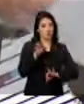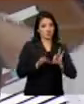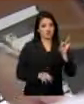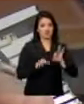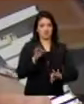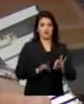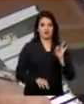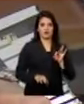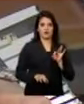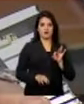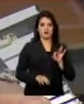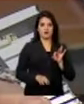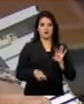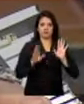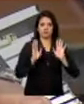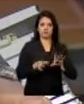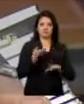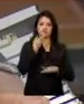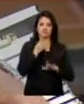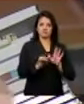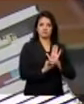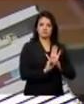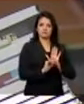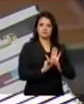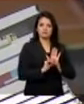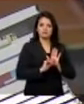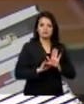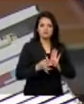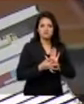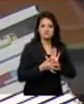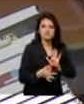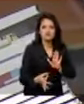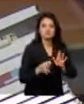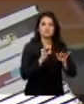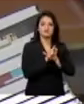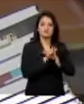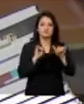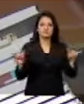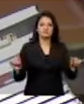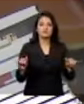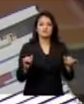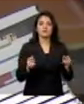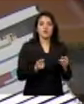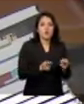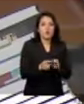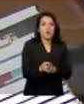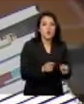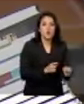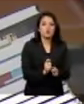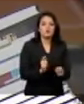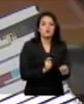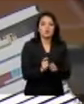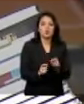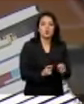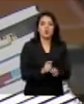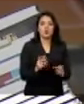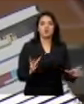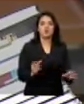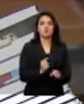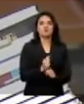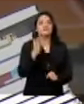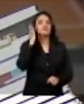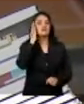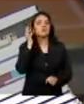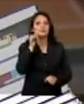pronunciar-se no campo do controle concentrado sobre a compatibilidade com a lei